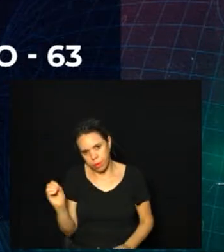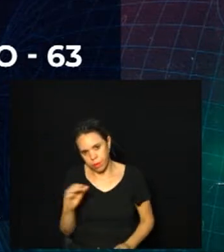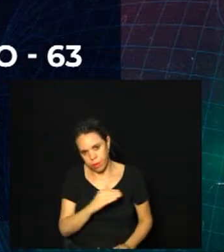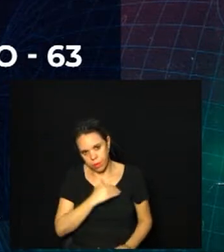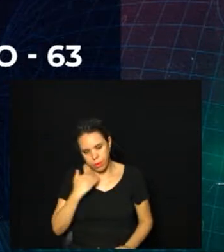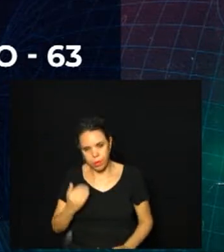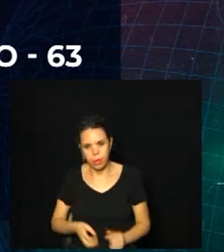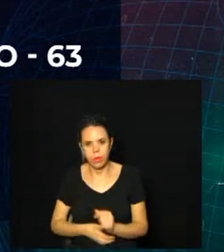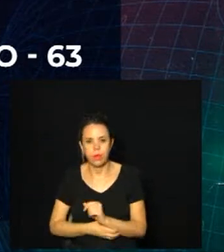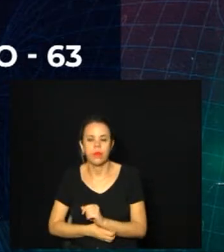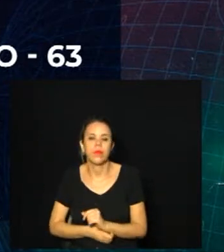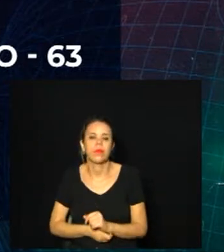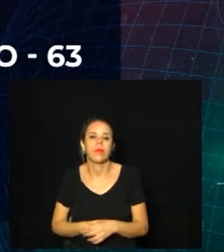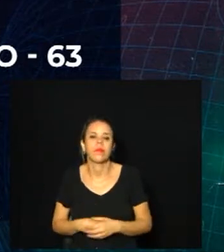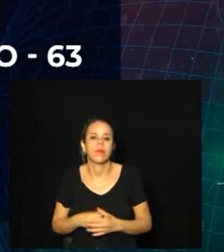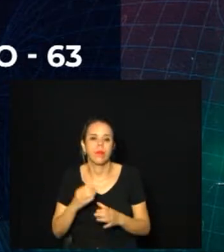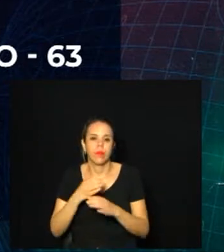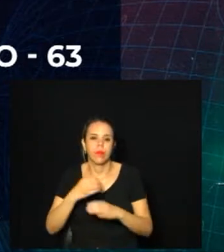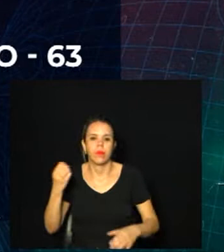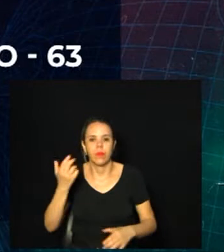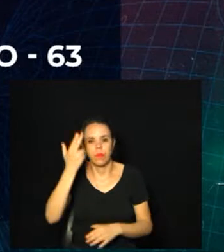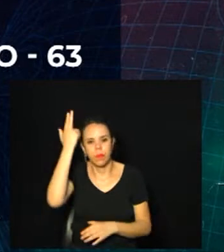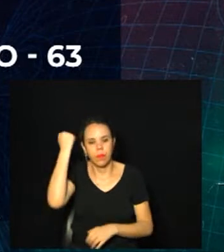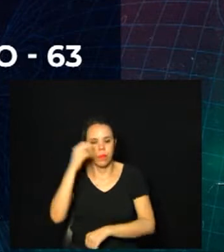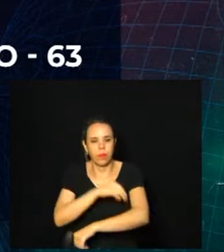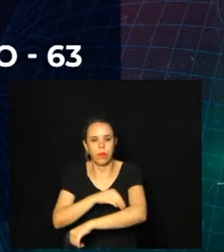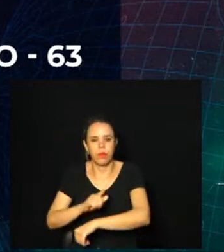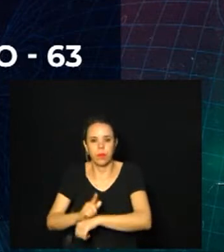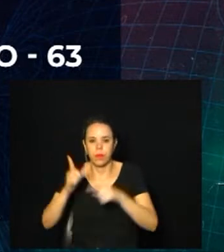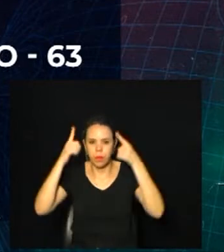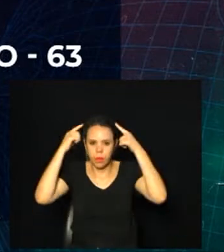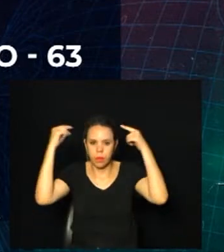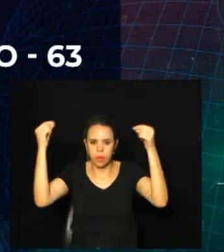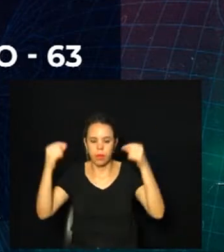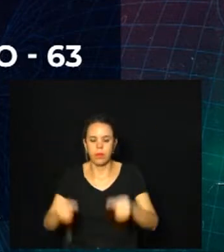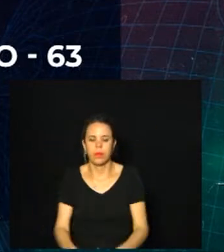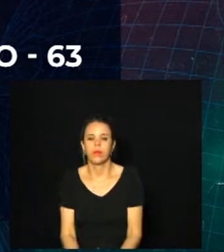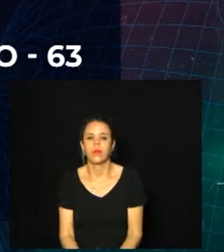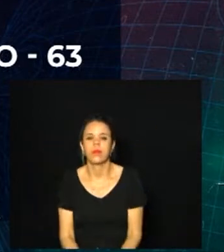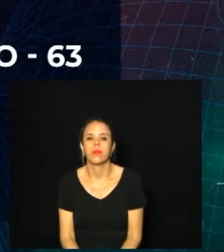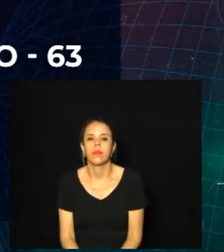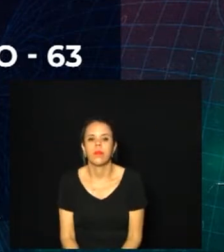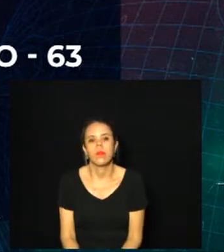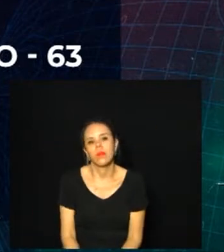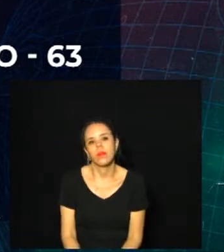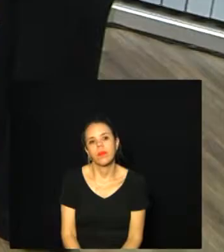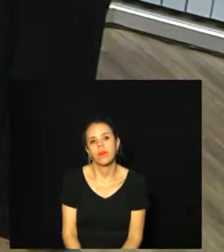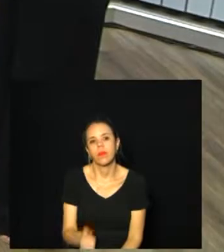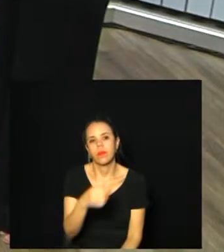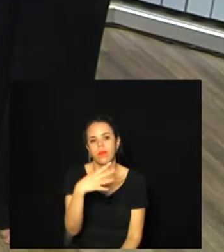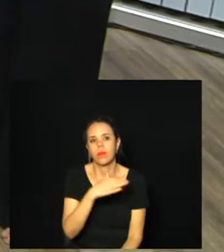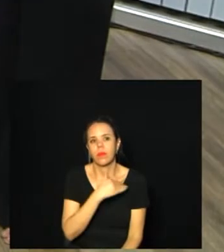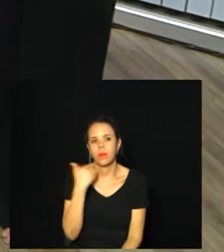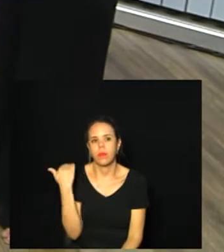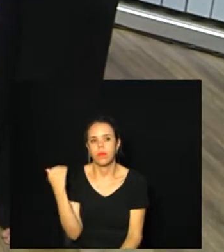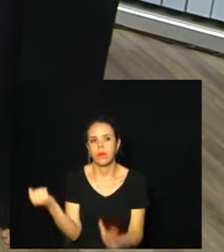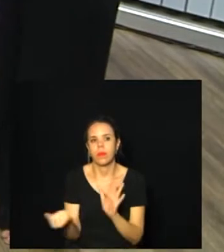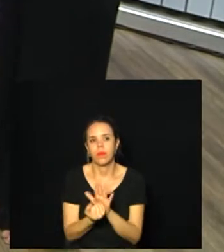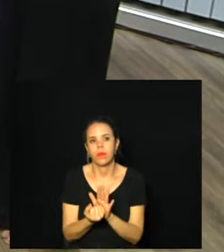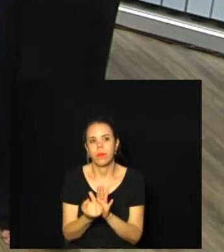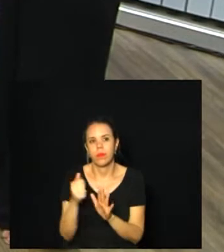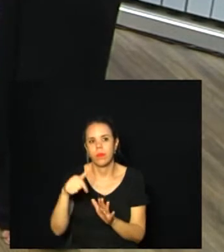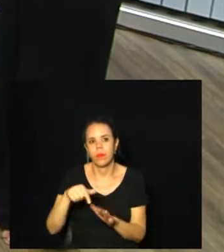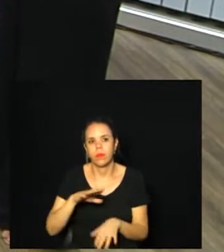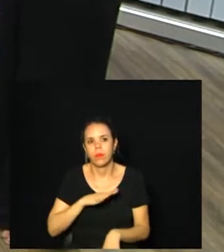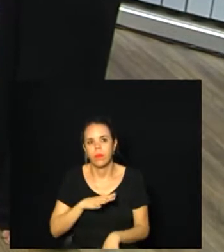RMC são Santo Antônio de Posse, Engenheiro Coelho, Morungaba e Olambra. 14 óbitos foram registrados